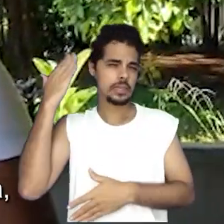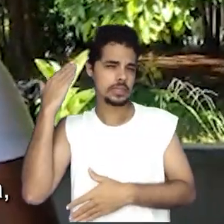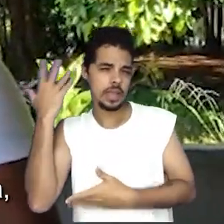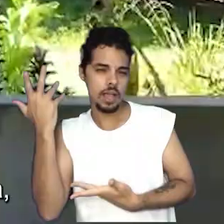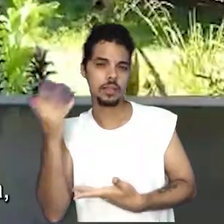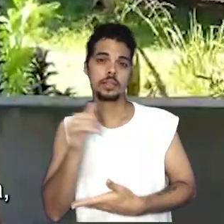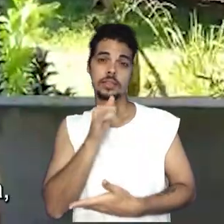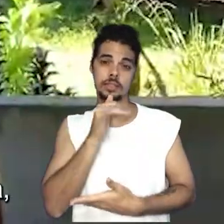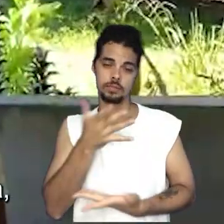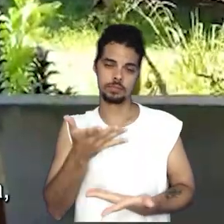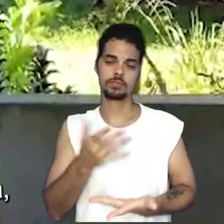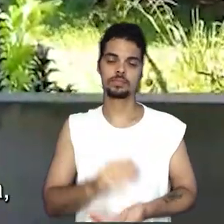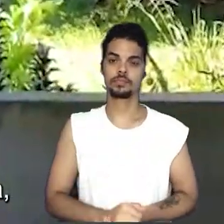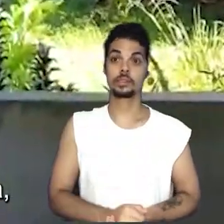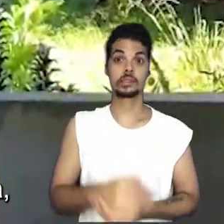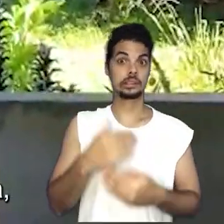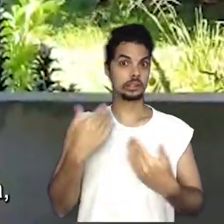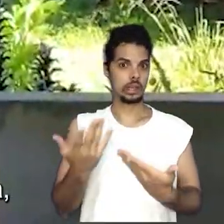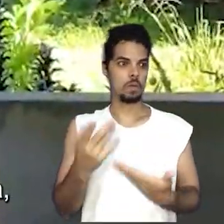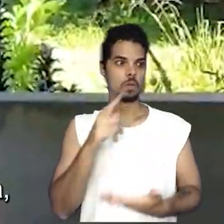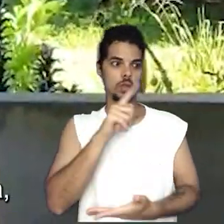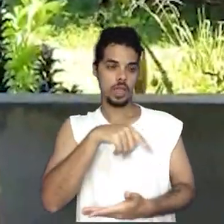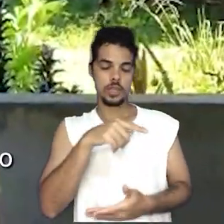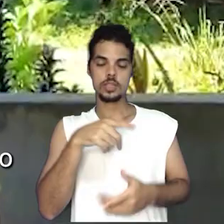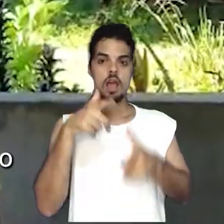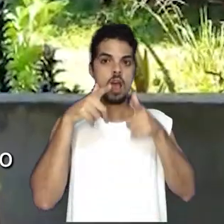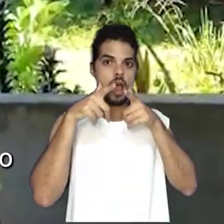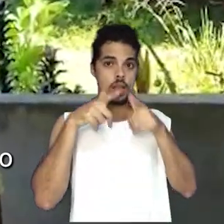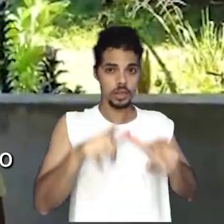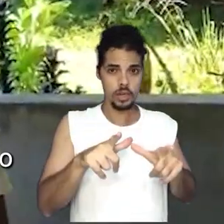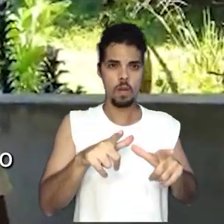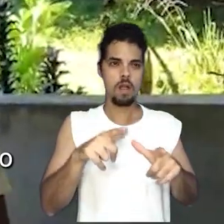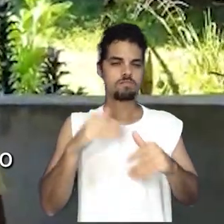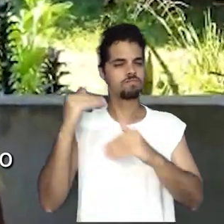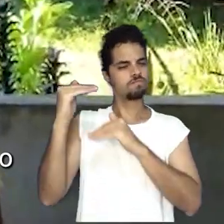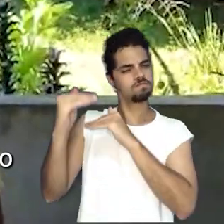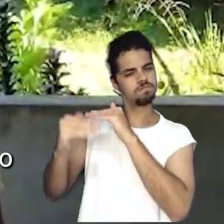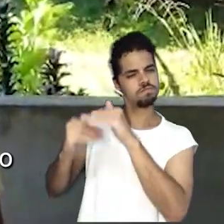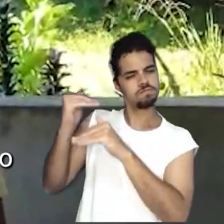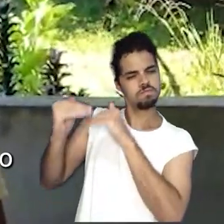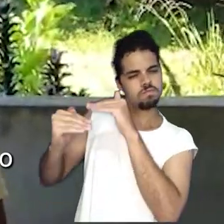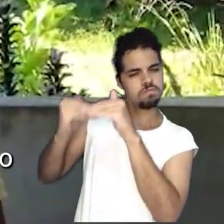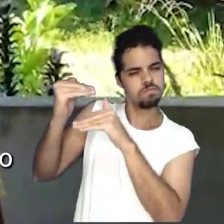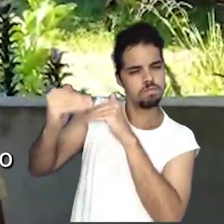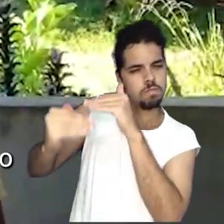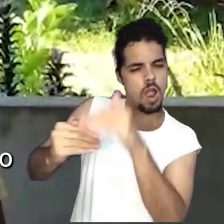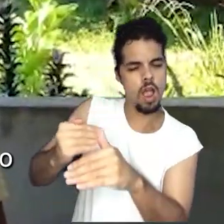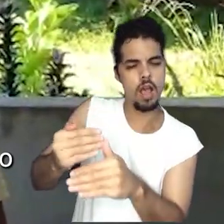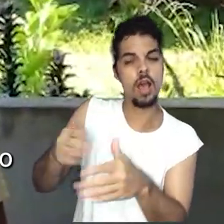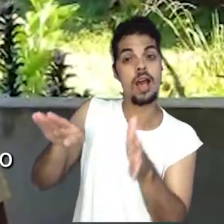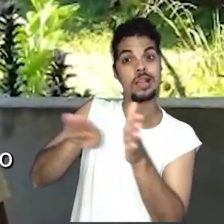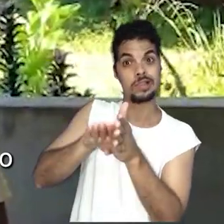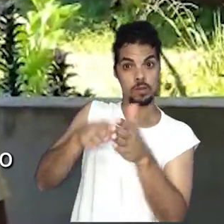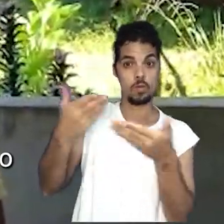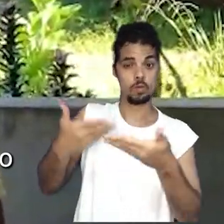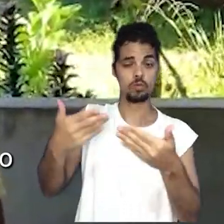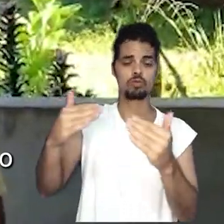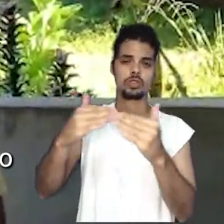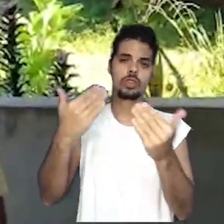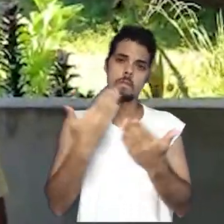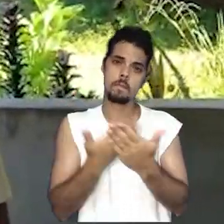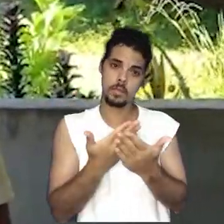Caripuna. Então, hoje a educação escolar indígena, ela teve muitos avanços, né? Assim como também ela precisa ainda